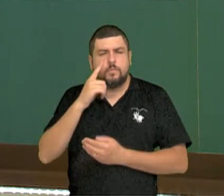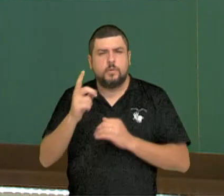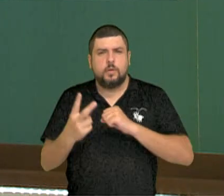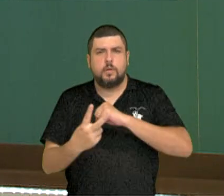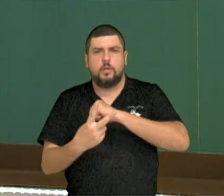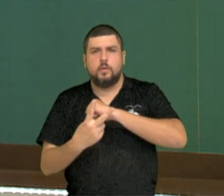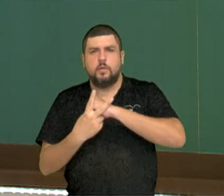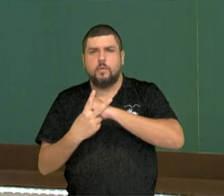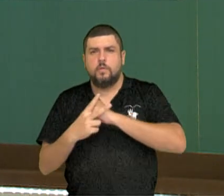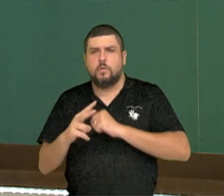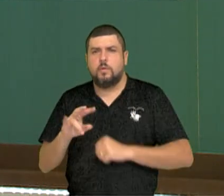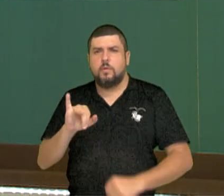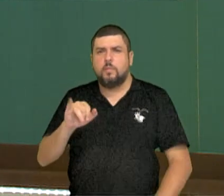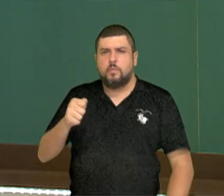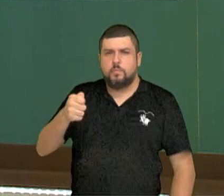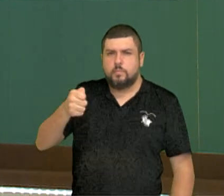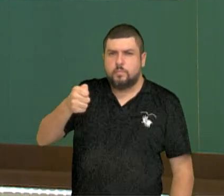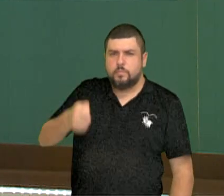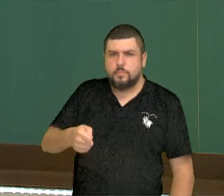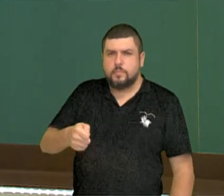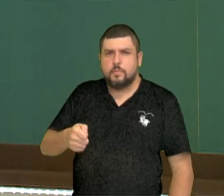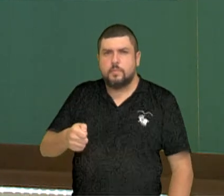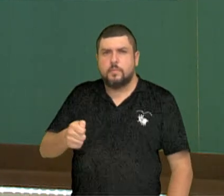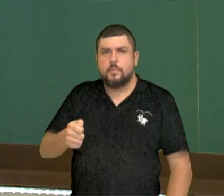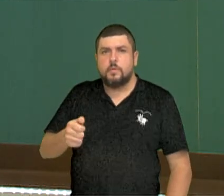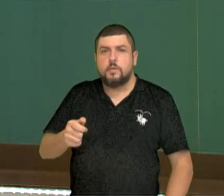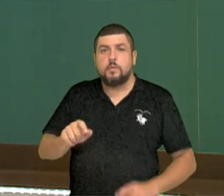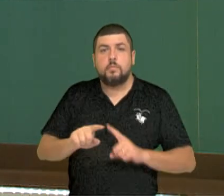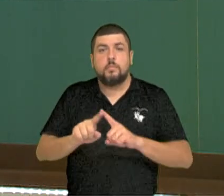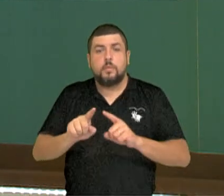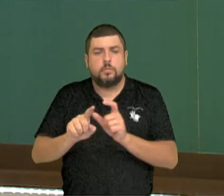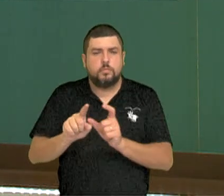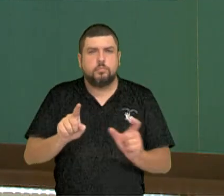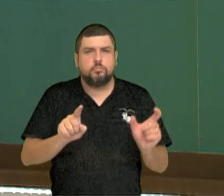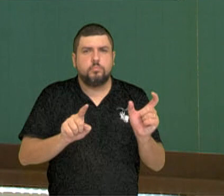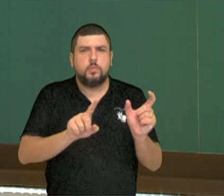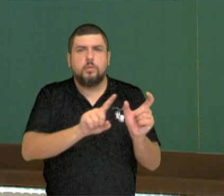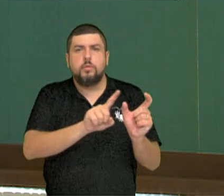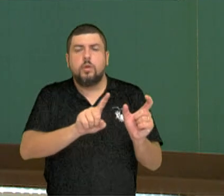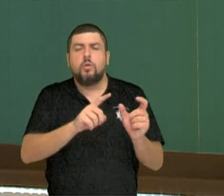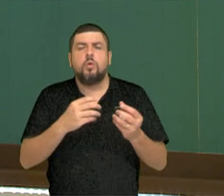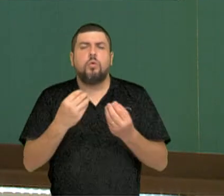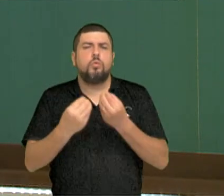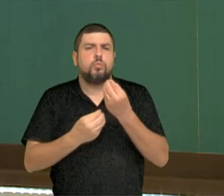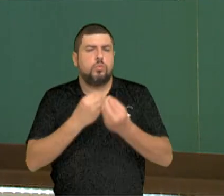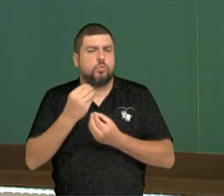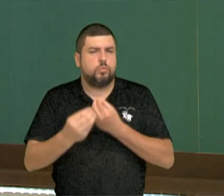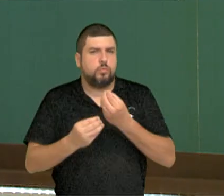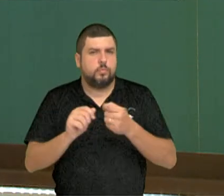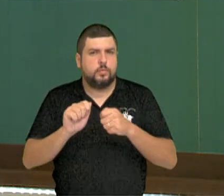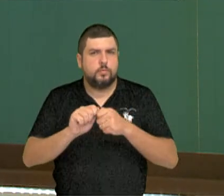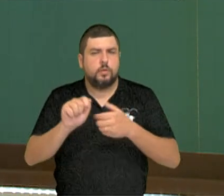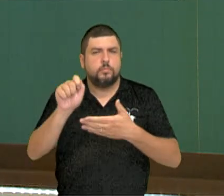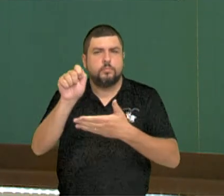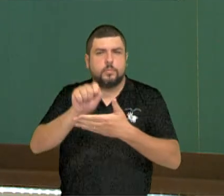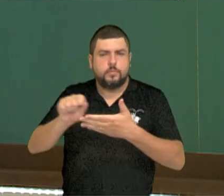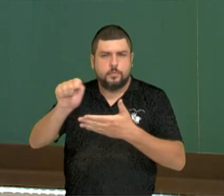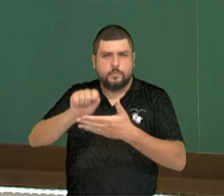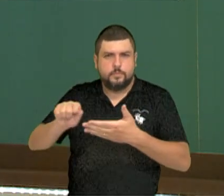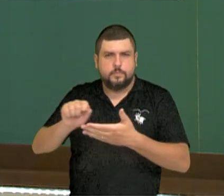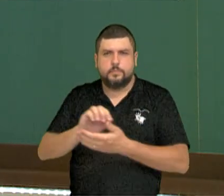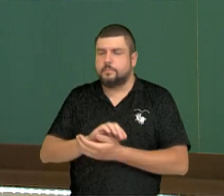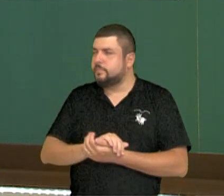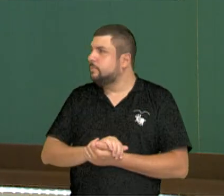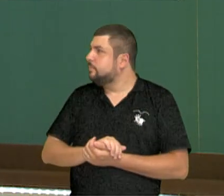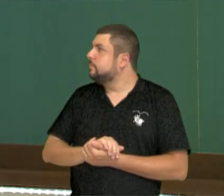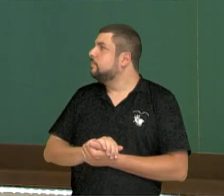é formado, como que fazemos para formar aí esse modo de conjugação onde há negação de